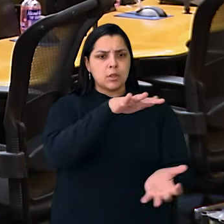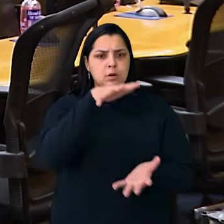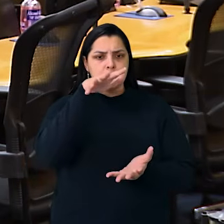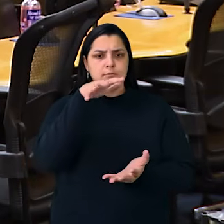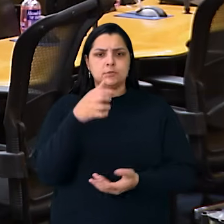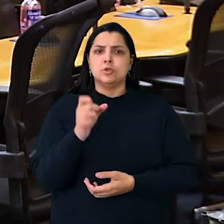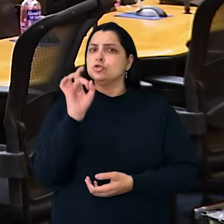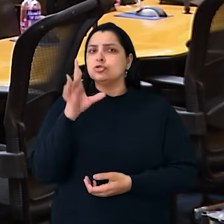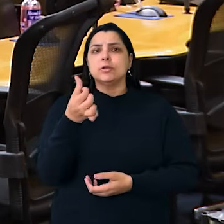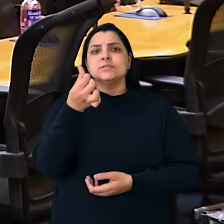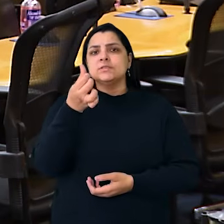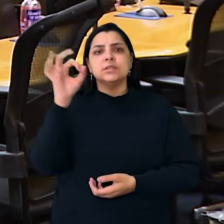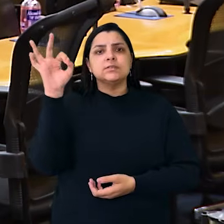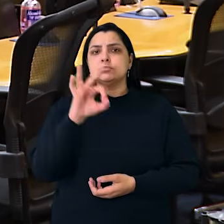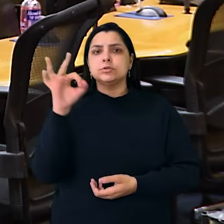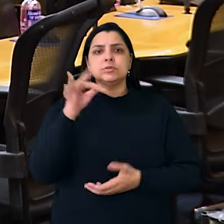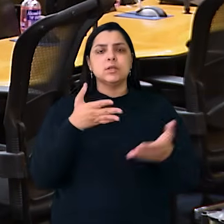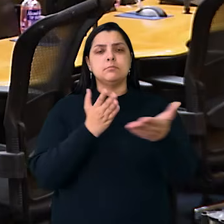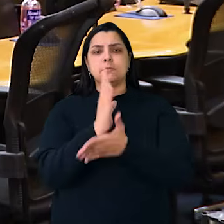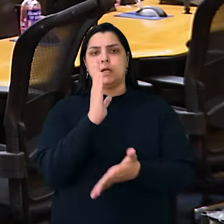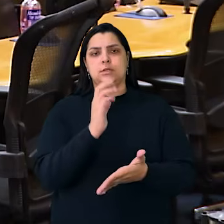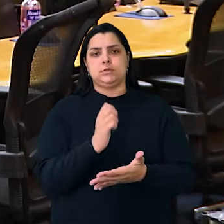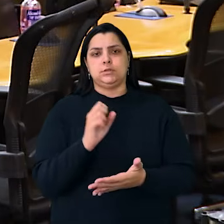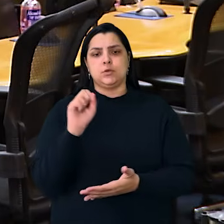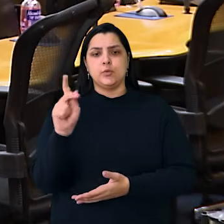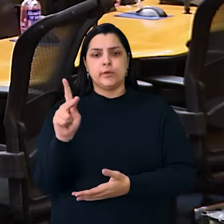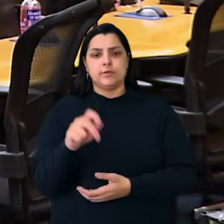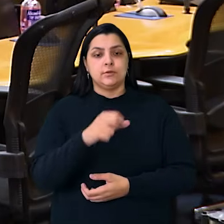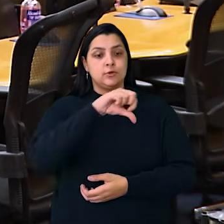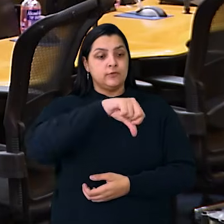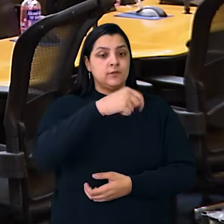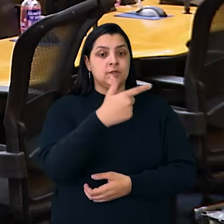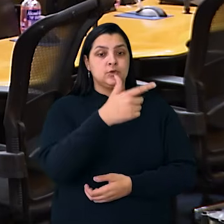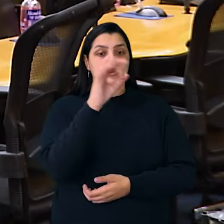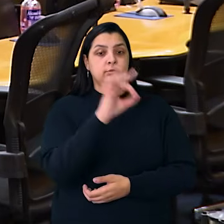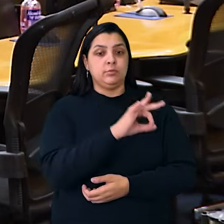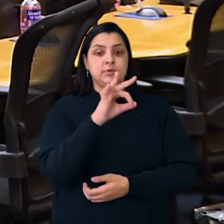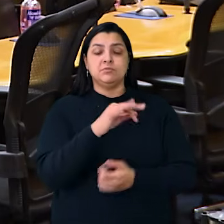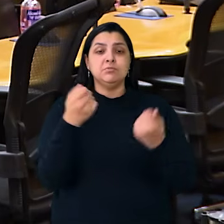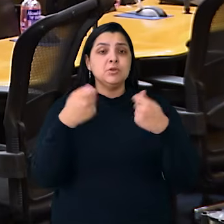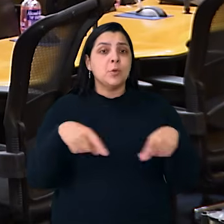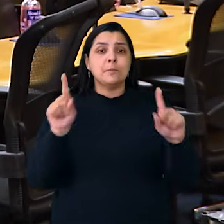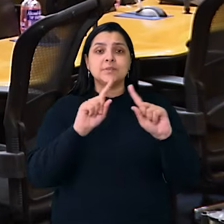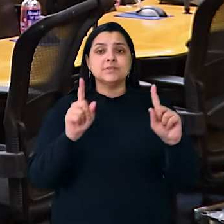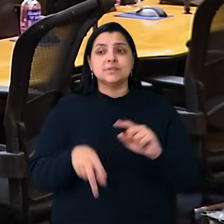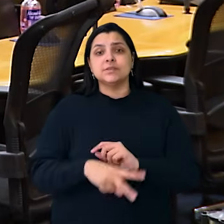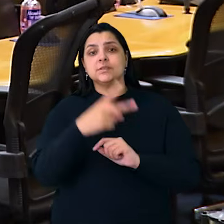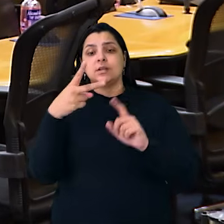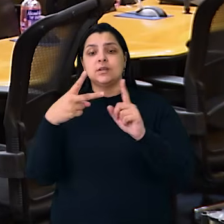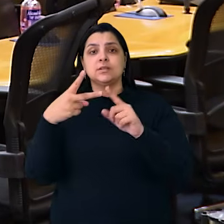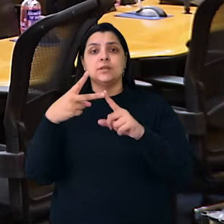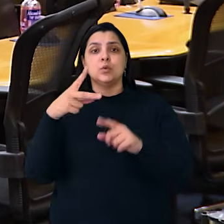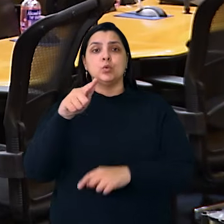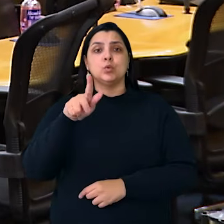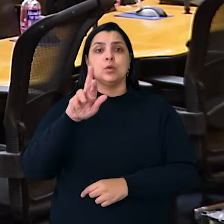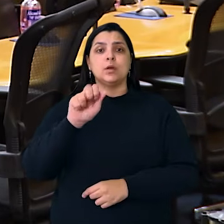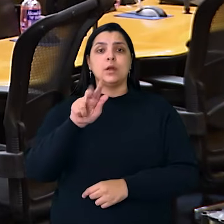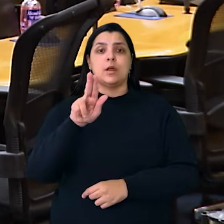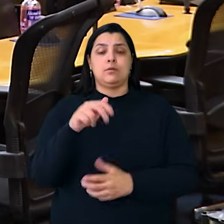agravo, apenas 6% são providos e 92% não precisariam nem ter chegado até